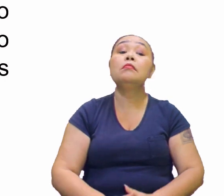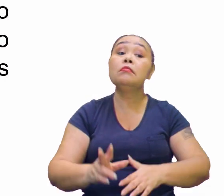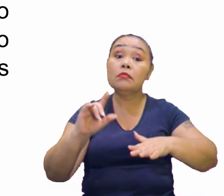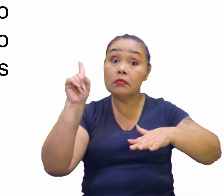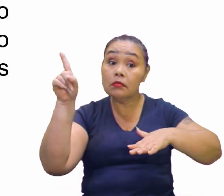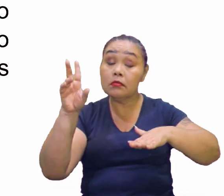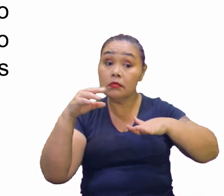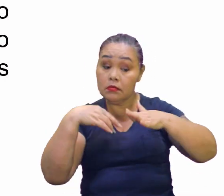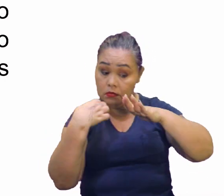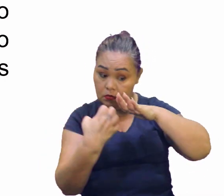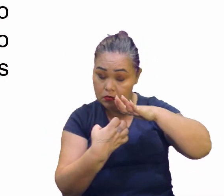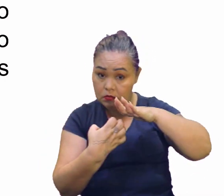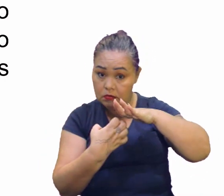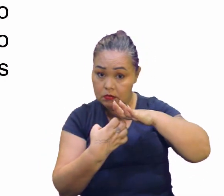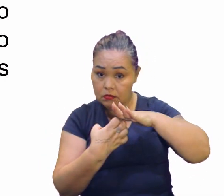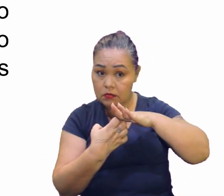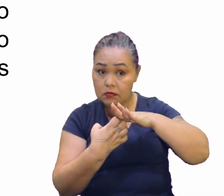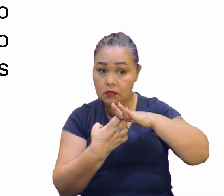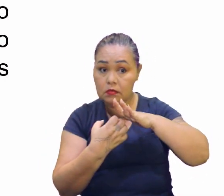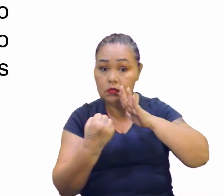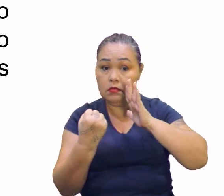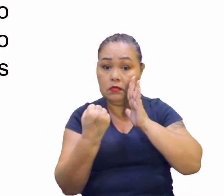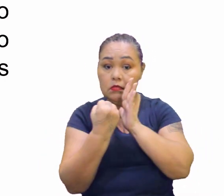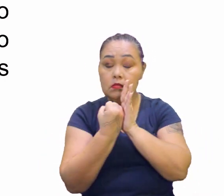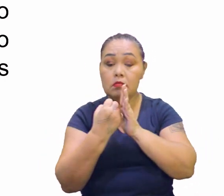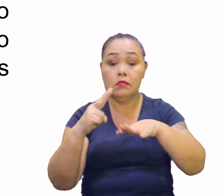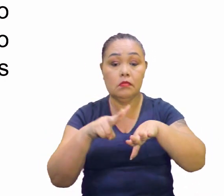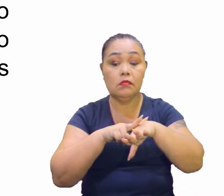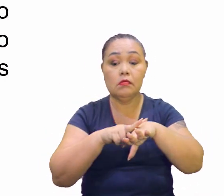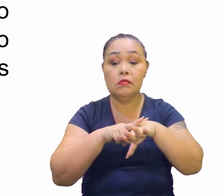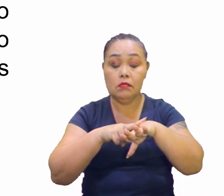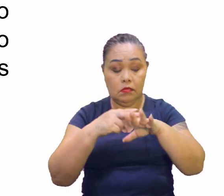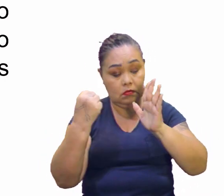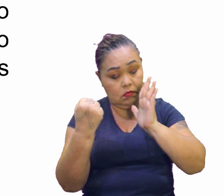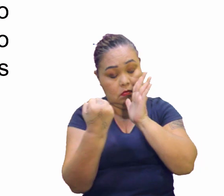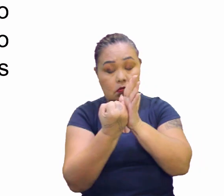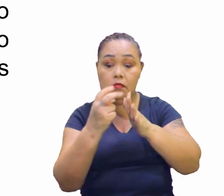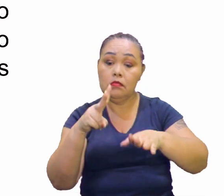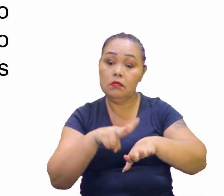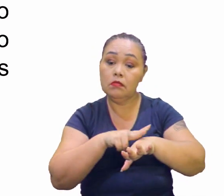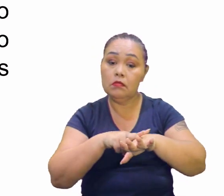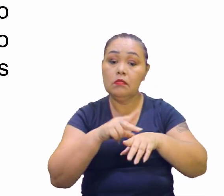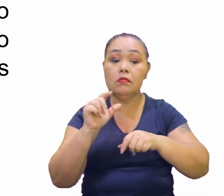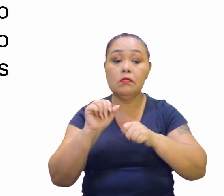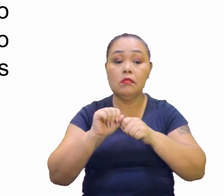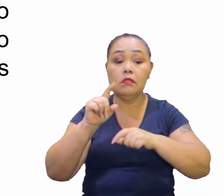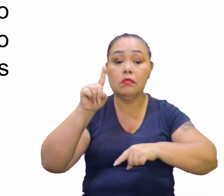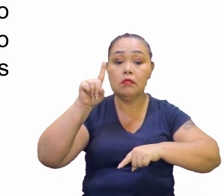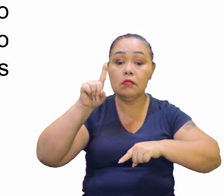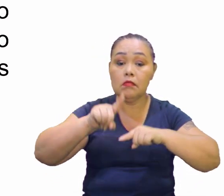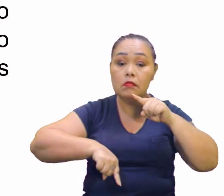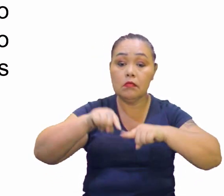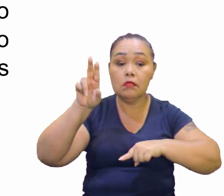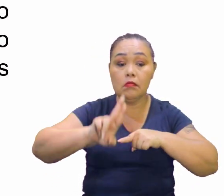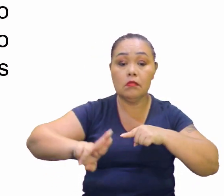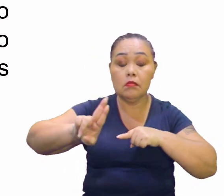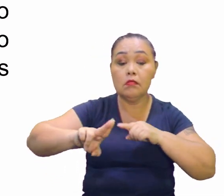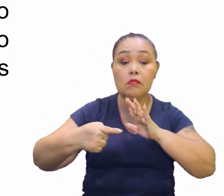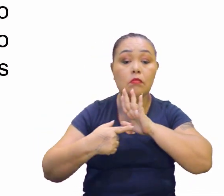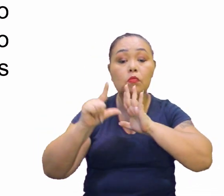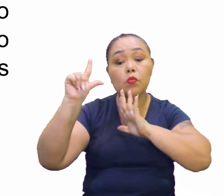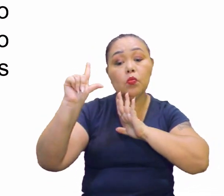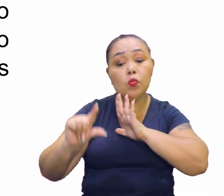E aí, tem um rótulo chamado selo verde. É a certificação de produtos adequados ao uso, que